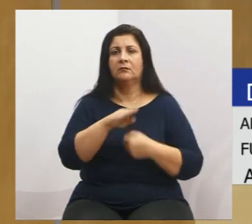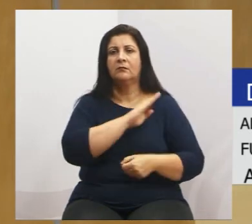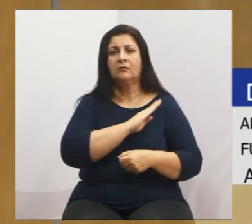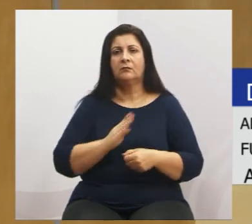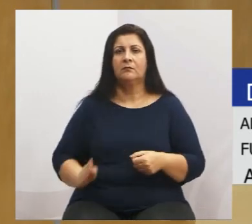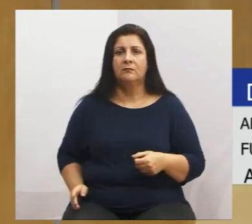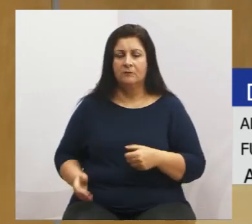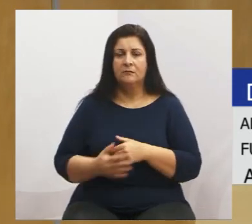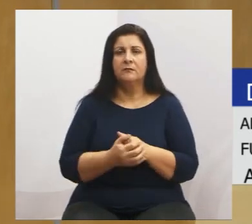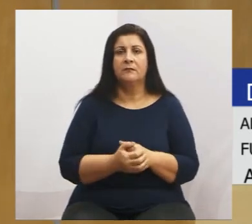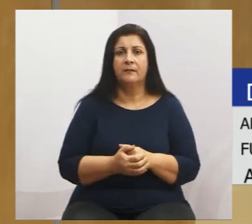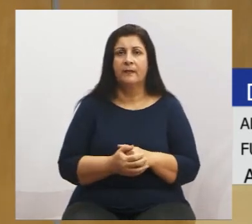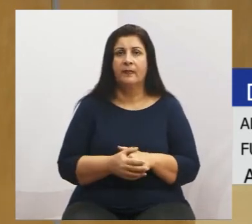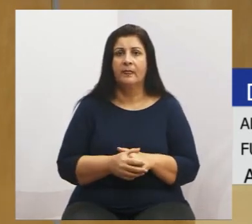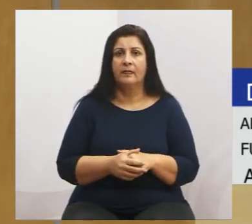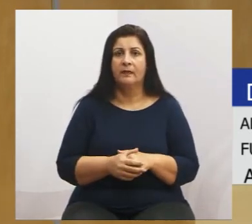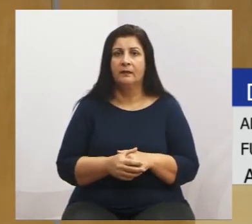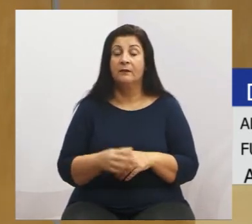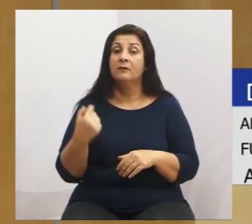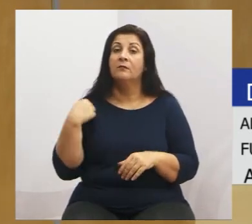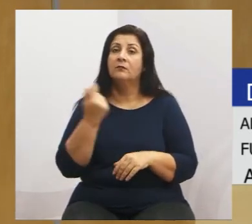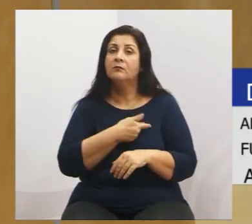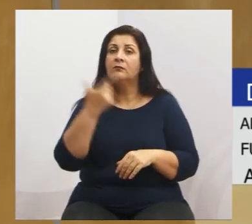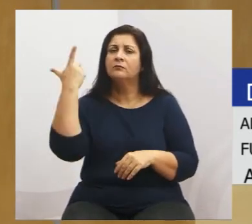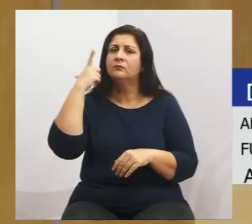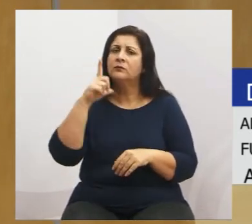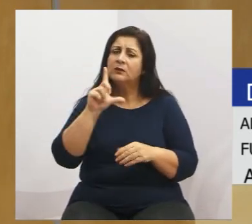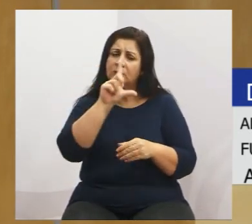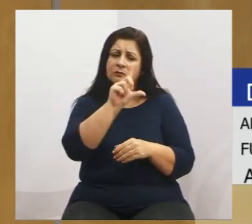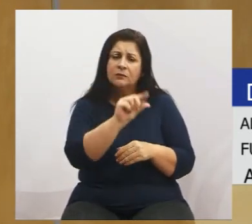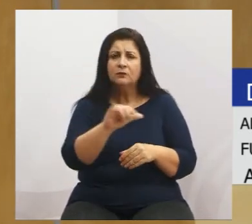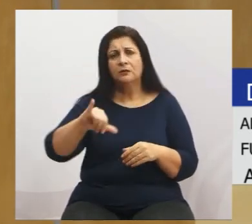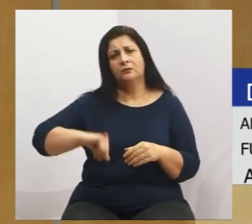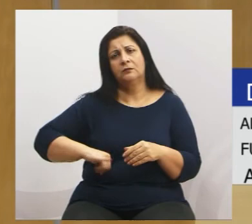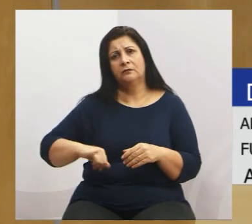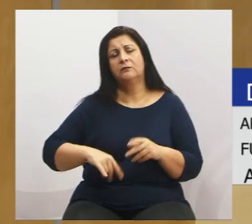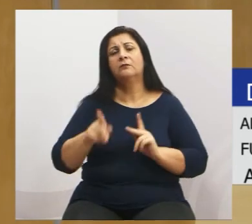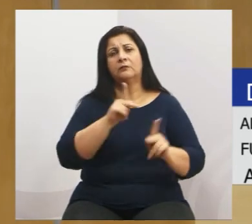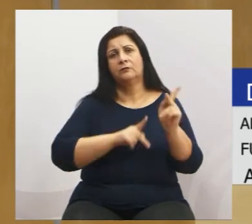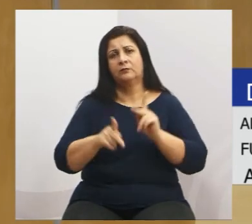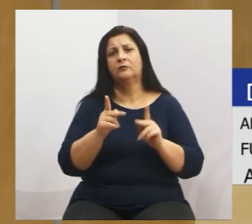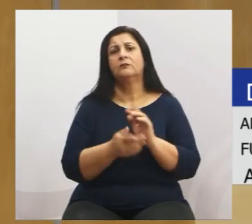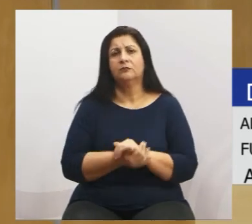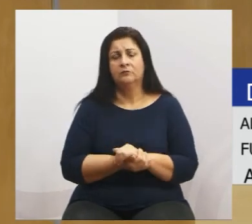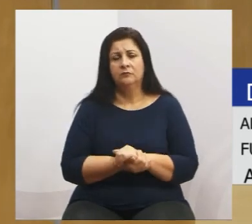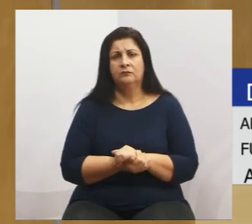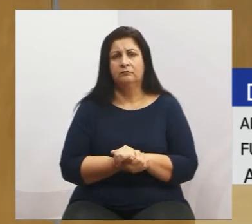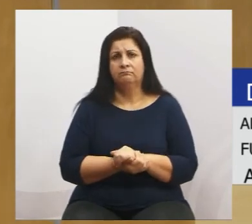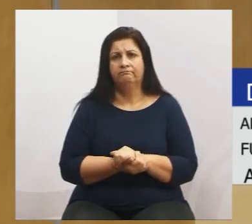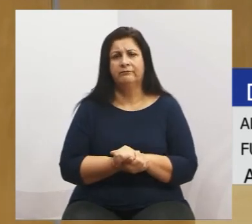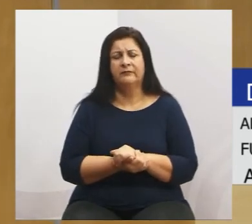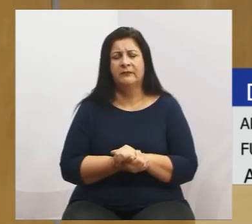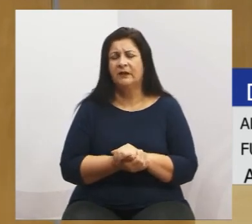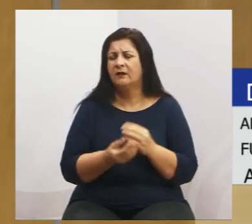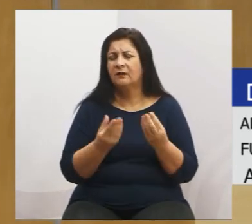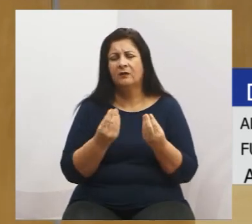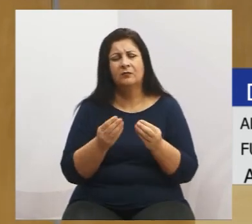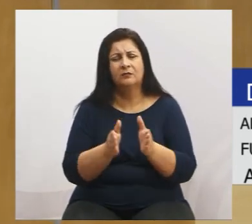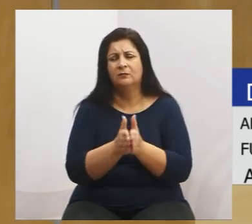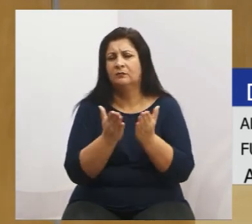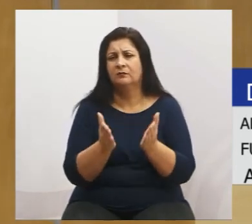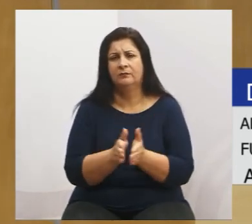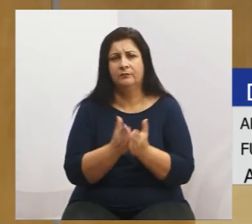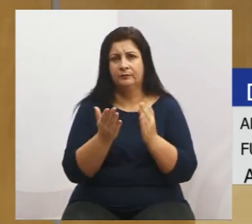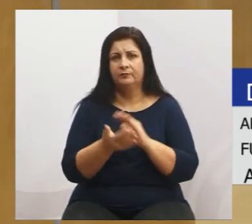para que a gente aí possa amenizar o sofrimento dessa população tão vulnerável da nossa